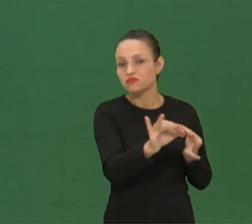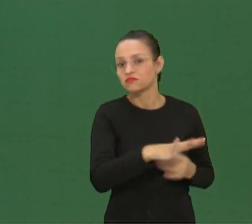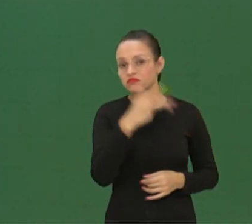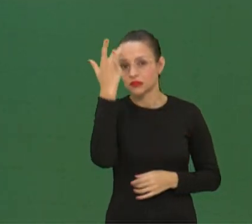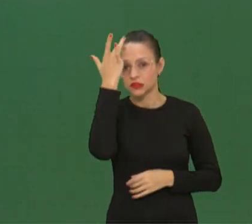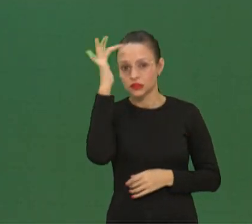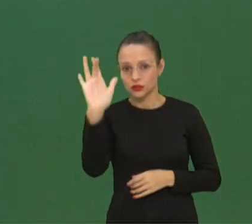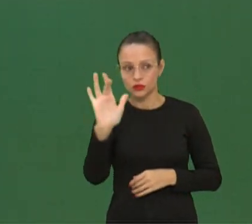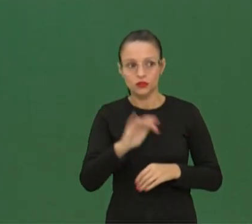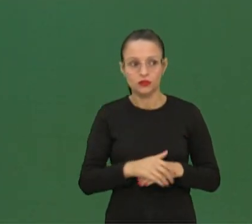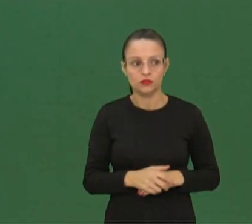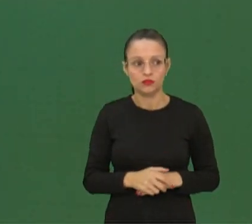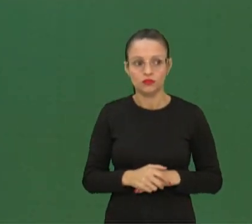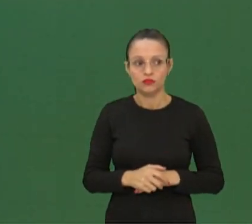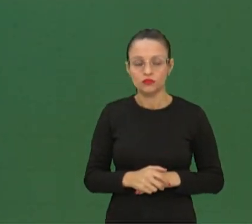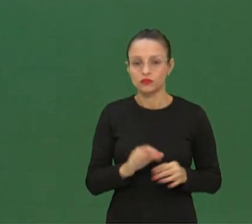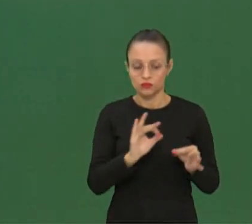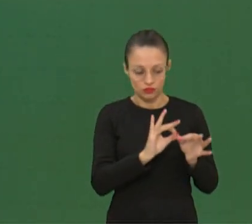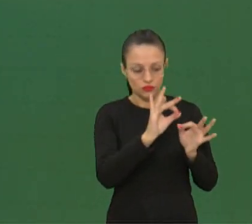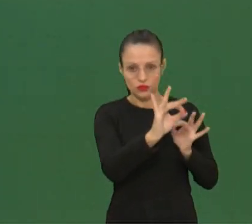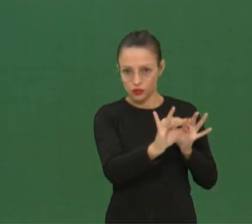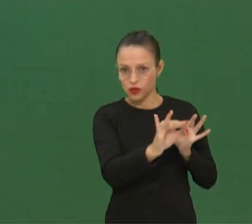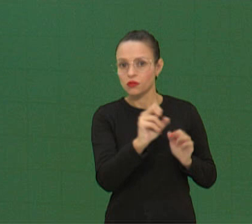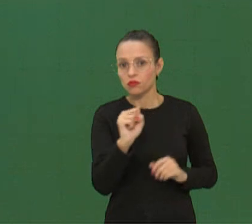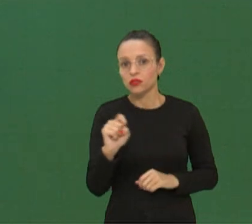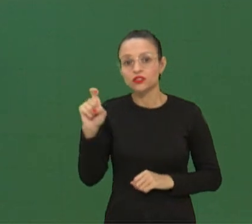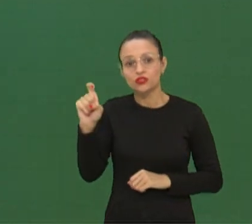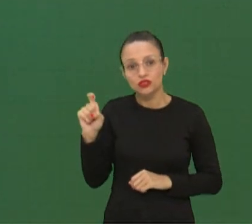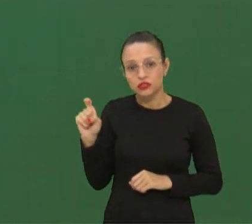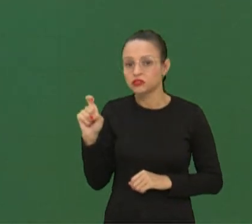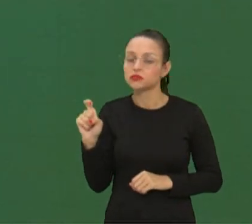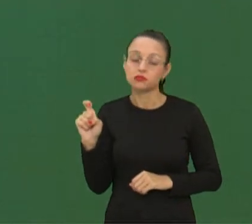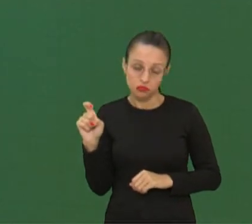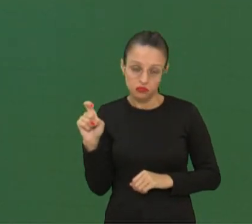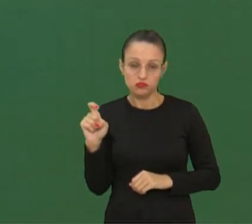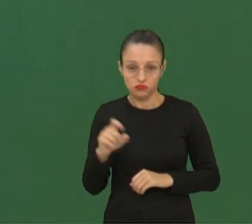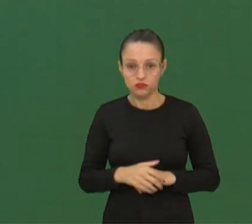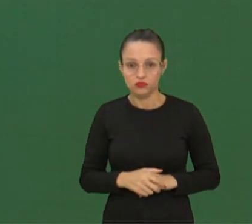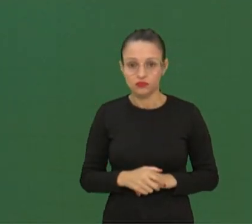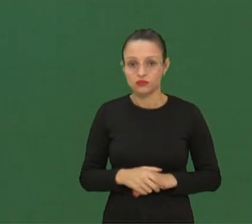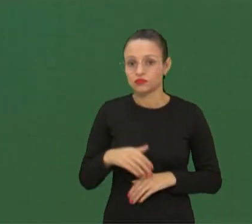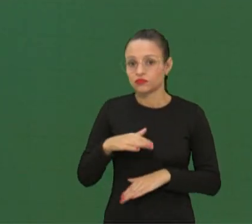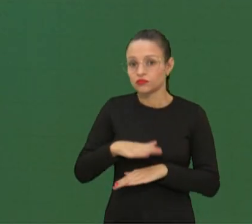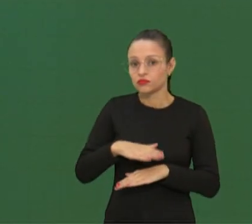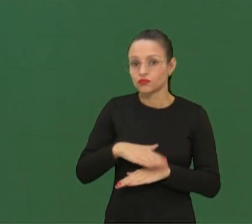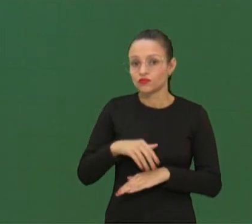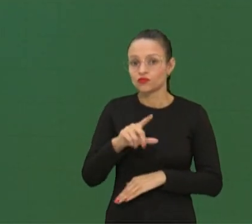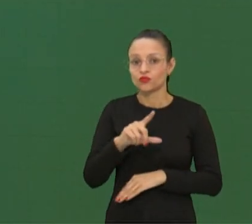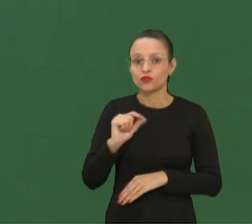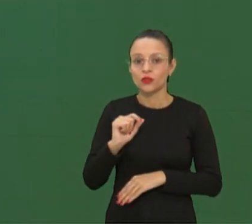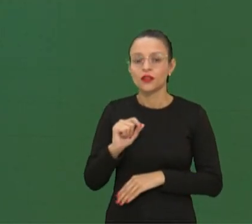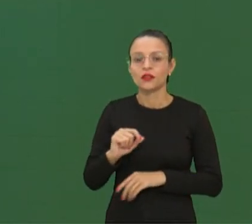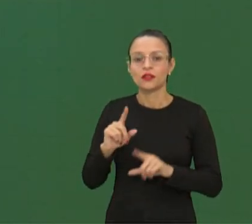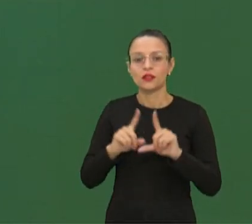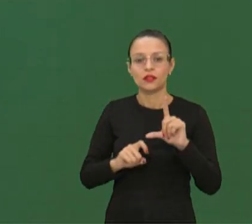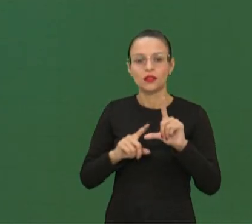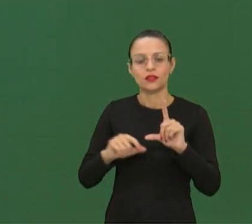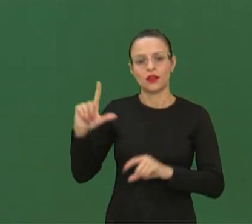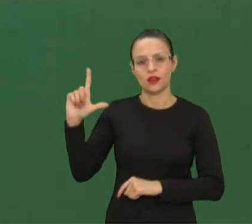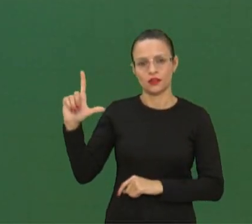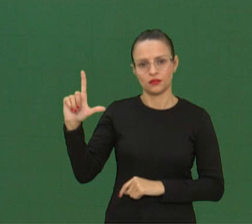professor, vou chamar a largura de x? Posso. Eu posso chamar a largura do que eu quiser. Eu vou escolher dessa vez a letra L. L de